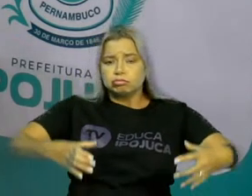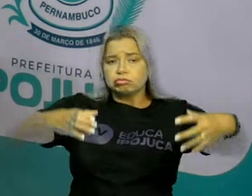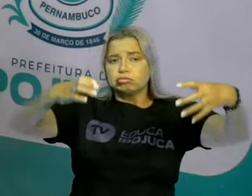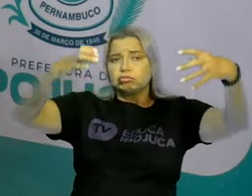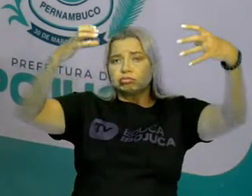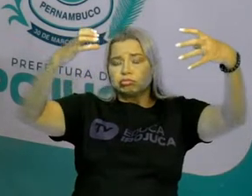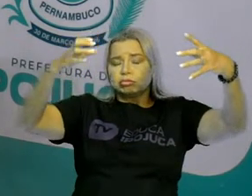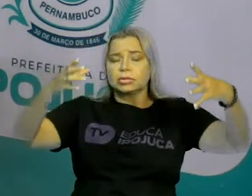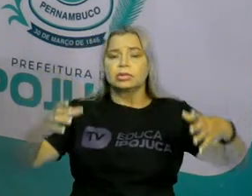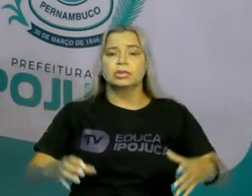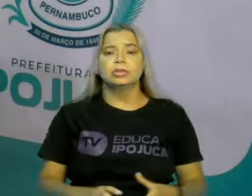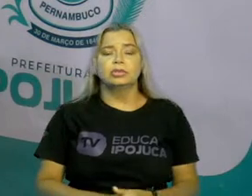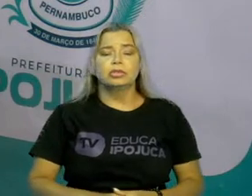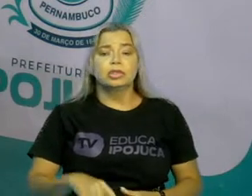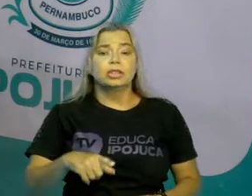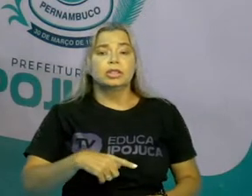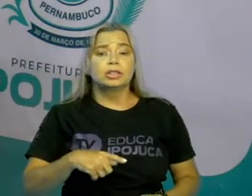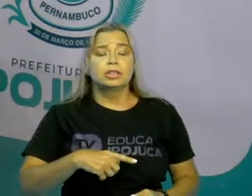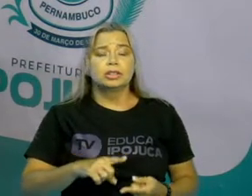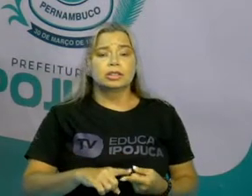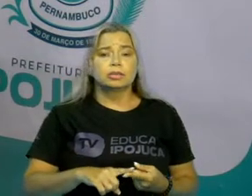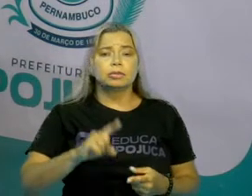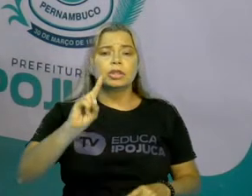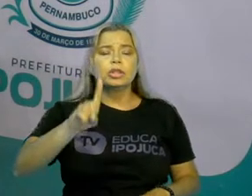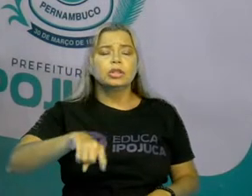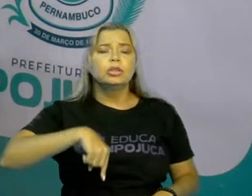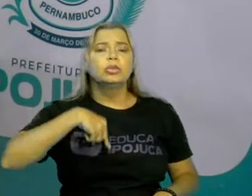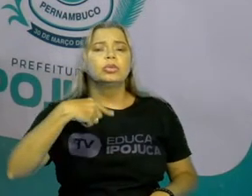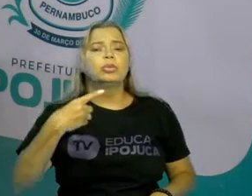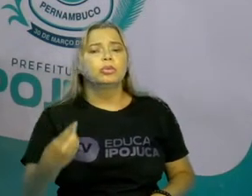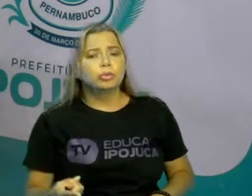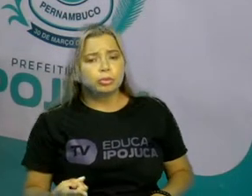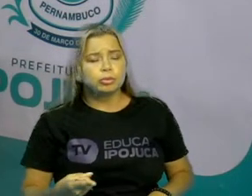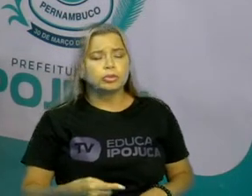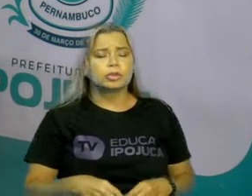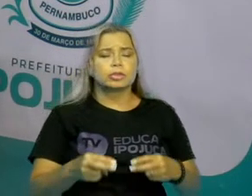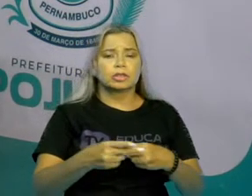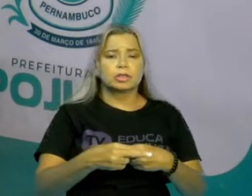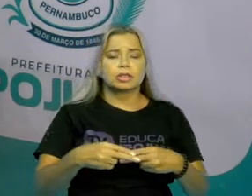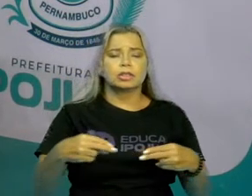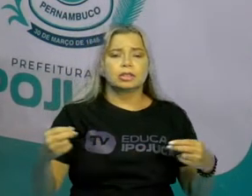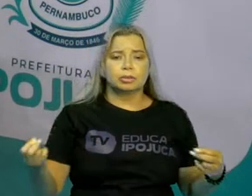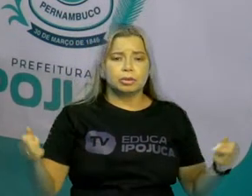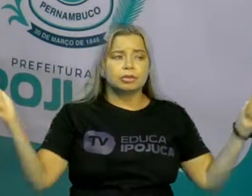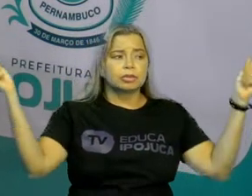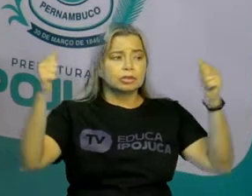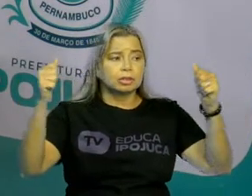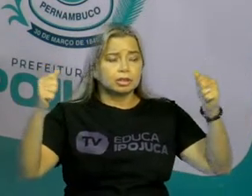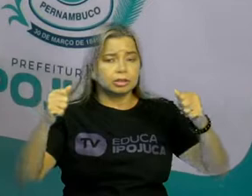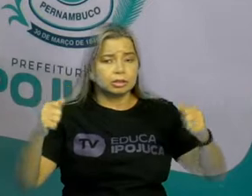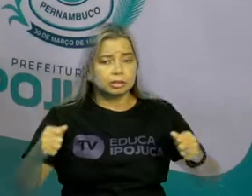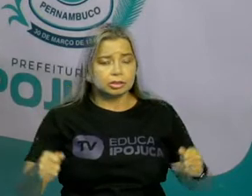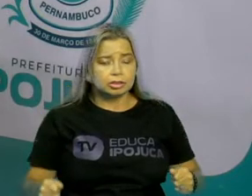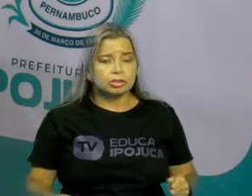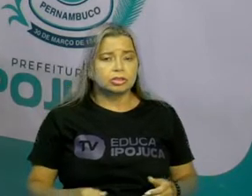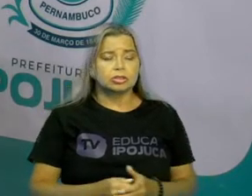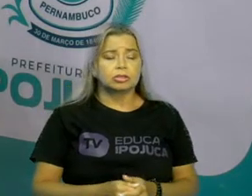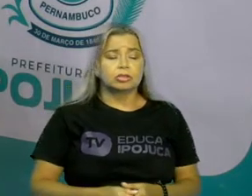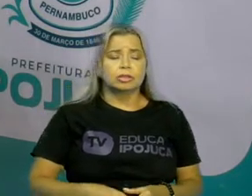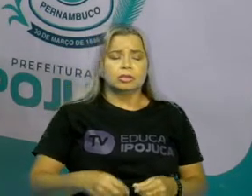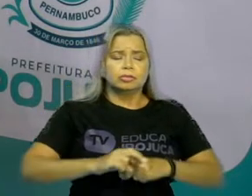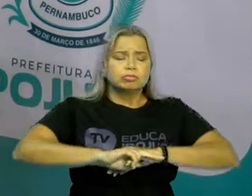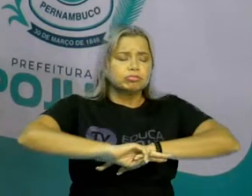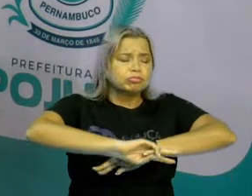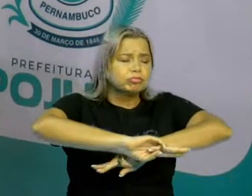obras. Os artefatos são mais coisas mais históricas, né? E etc., porque são